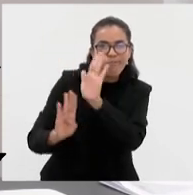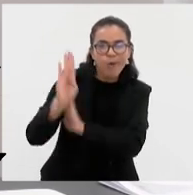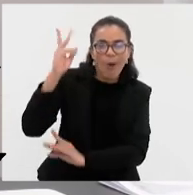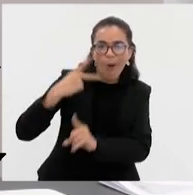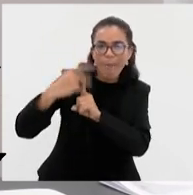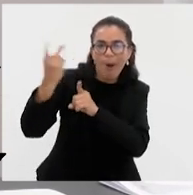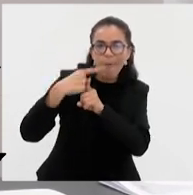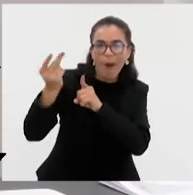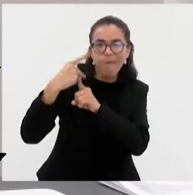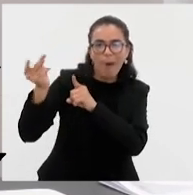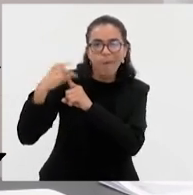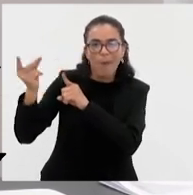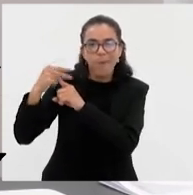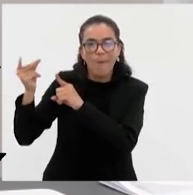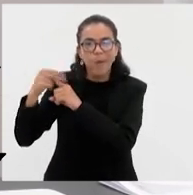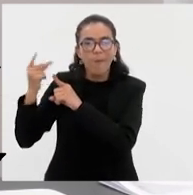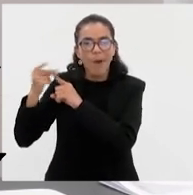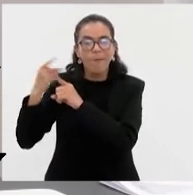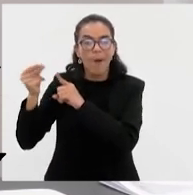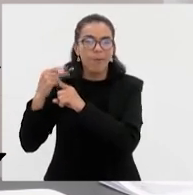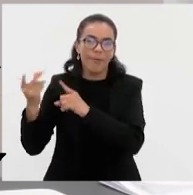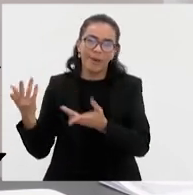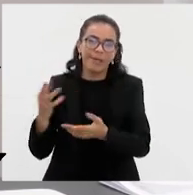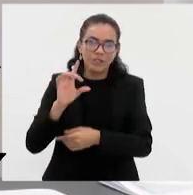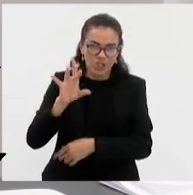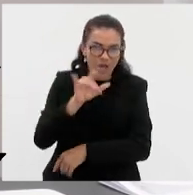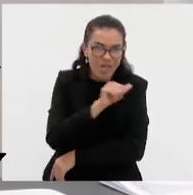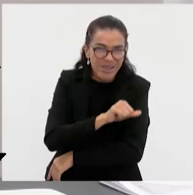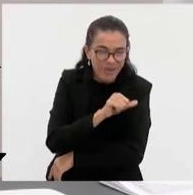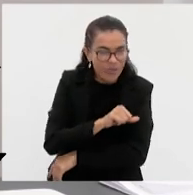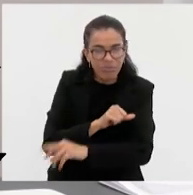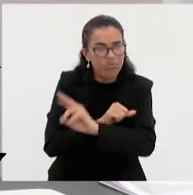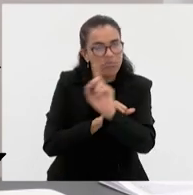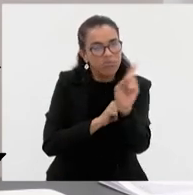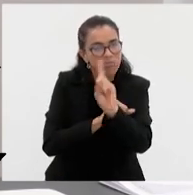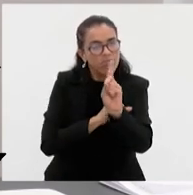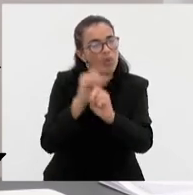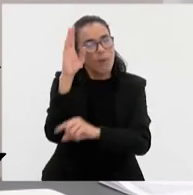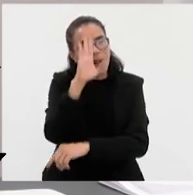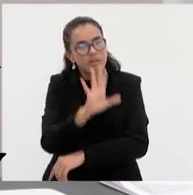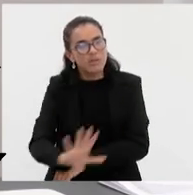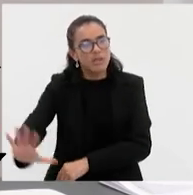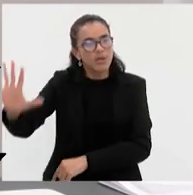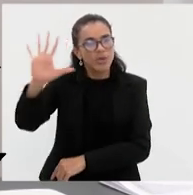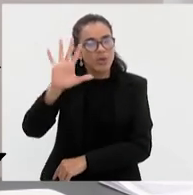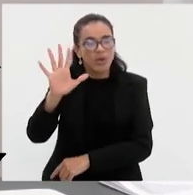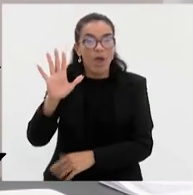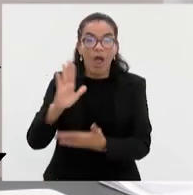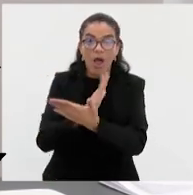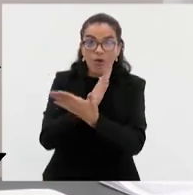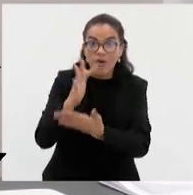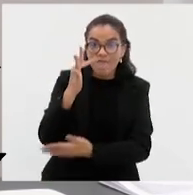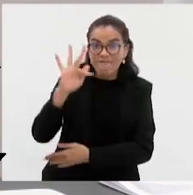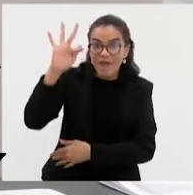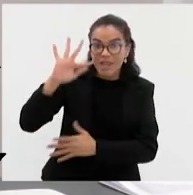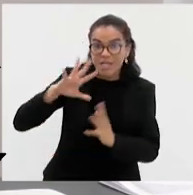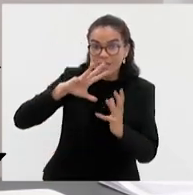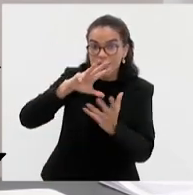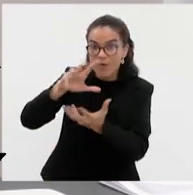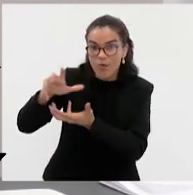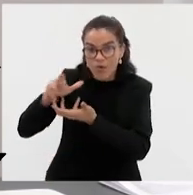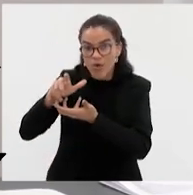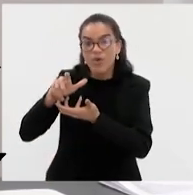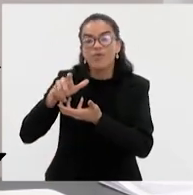as competições. Isso não é só no Rio de Janeiro, isso é no Brasil inteiro. Algumas federações internacionais, a